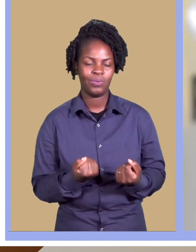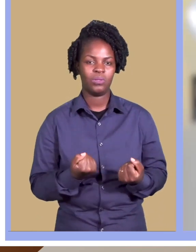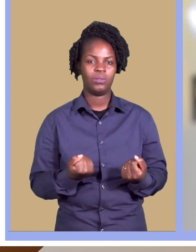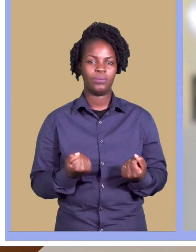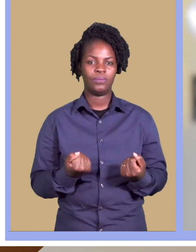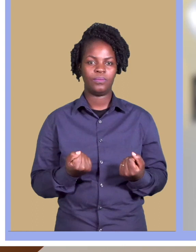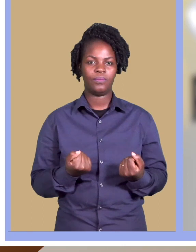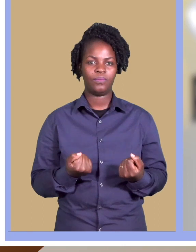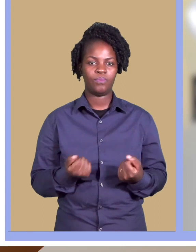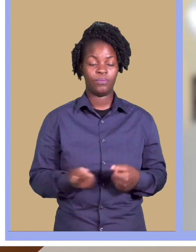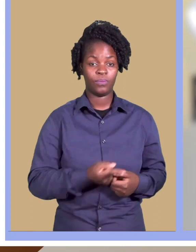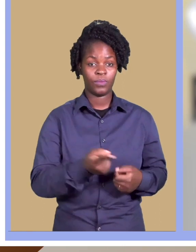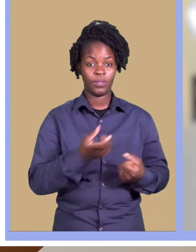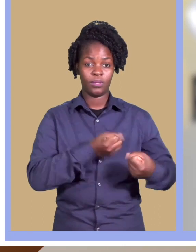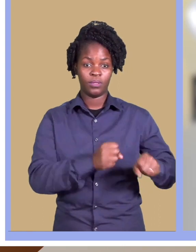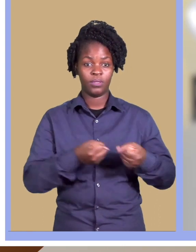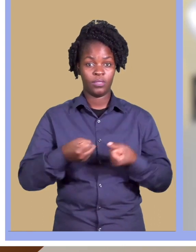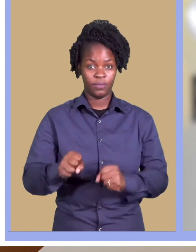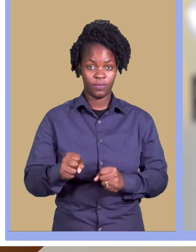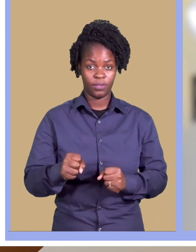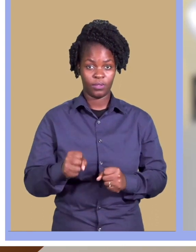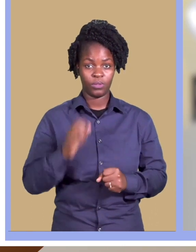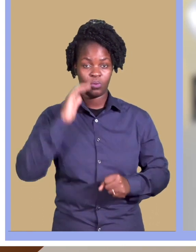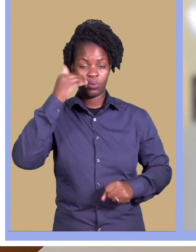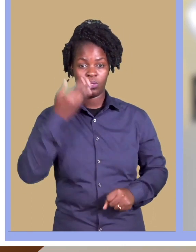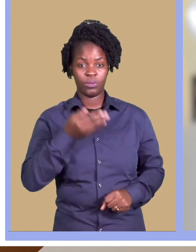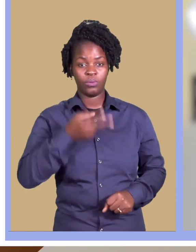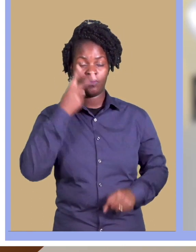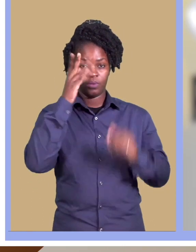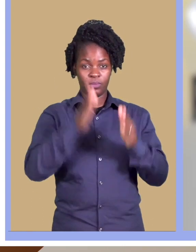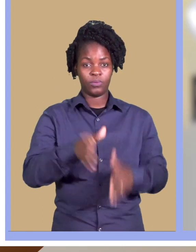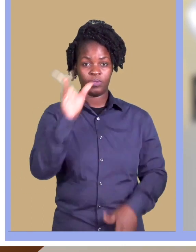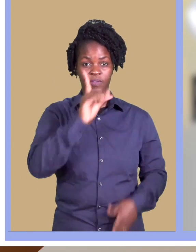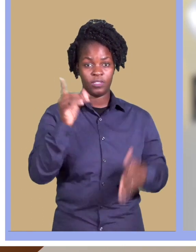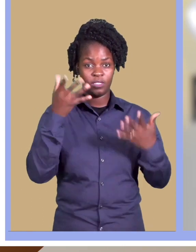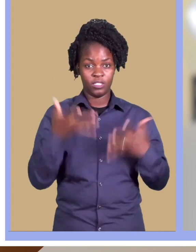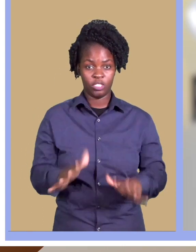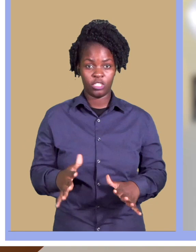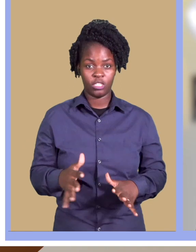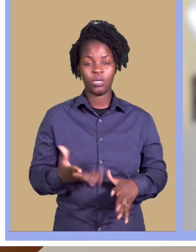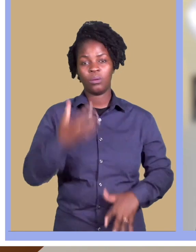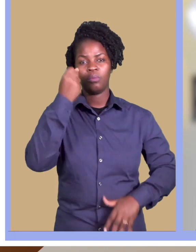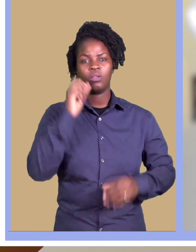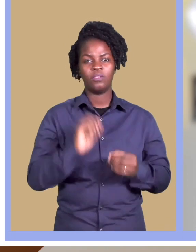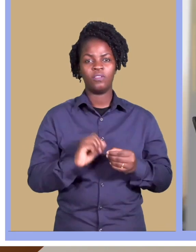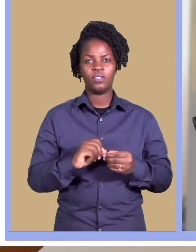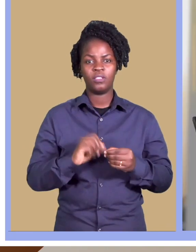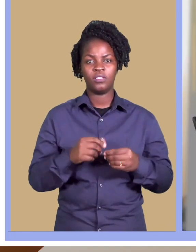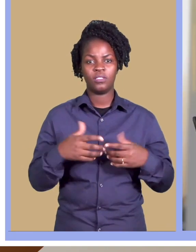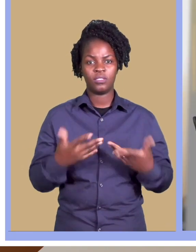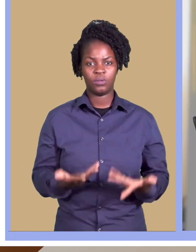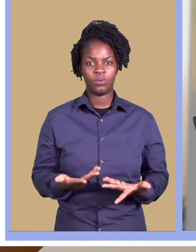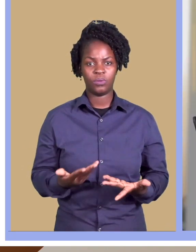Esses serviços, se tiver identificado uma pessoa com deficiência, naturalmente podem considerar, se tiver identificado uma